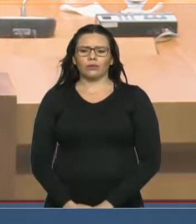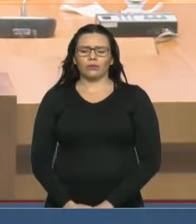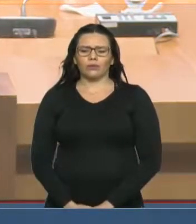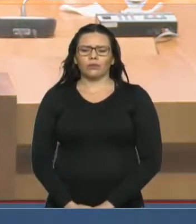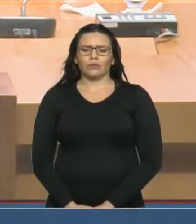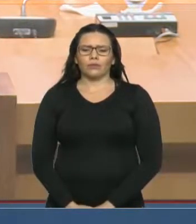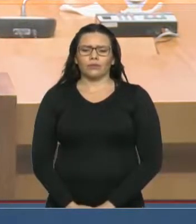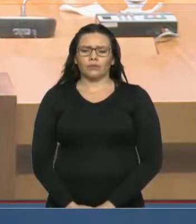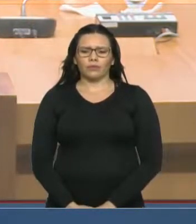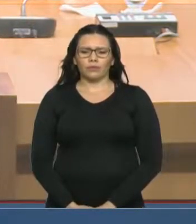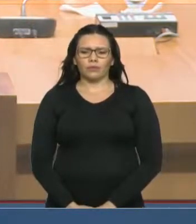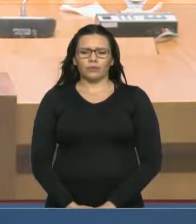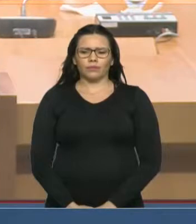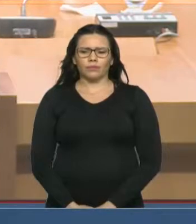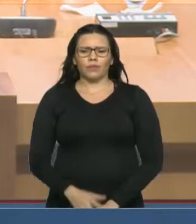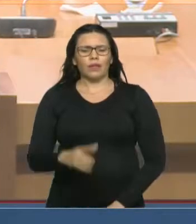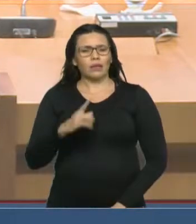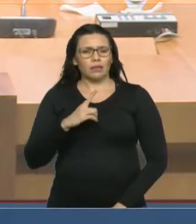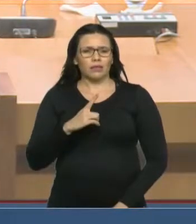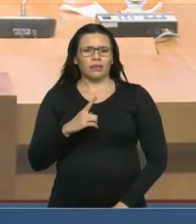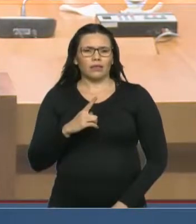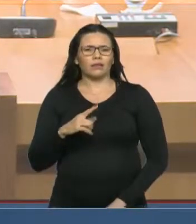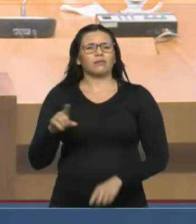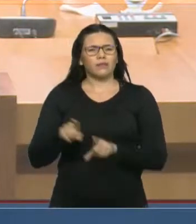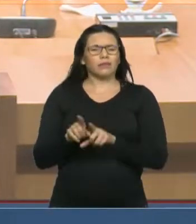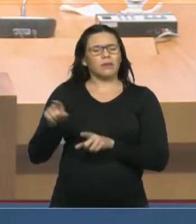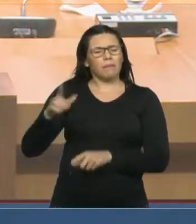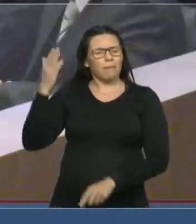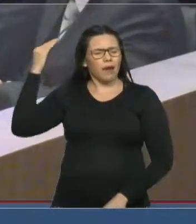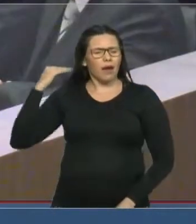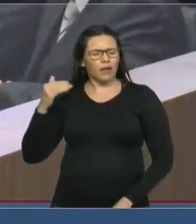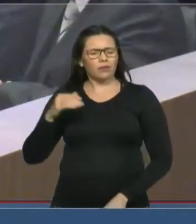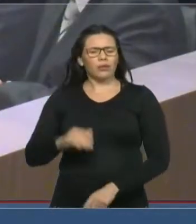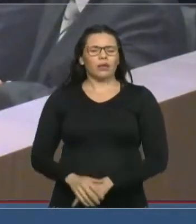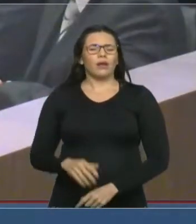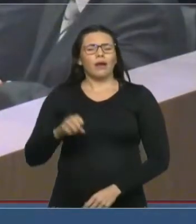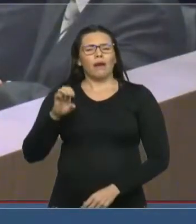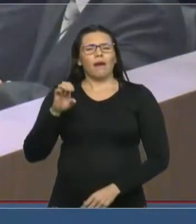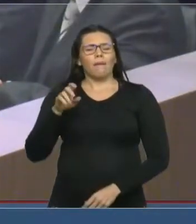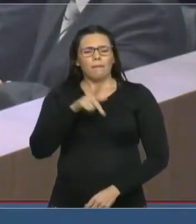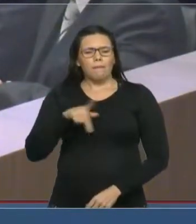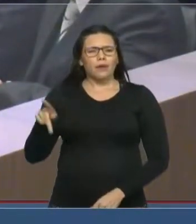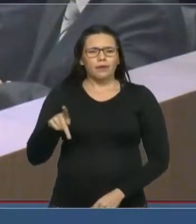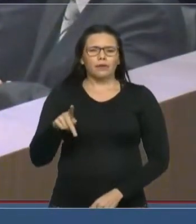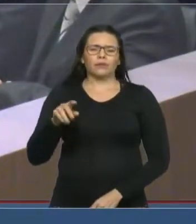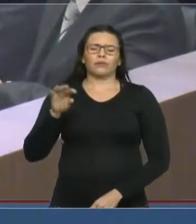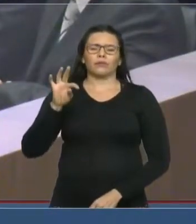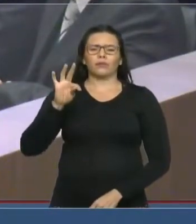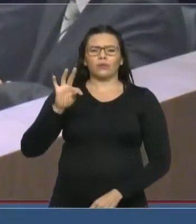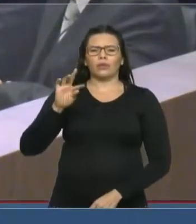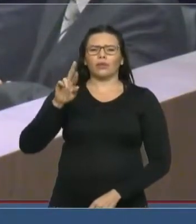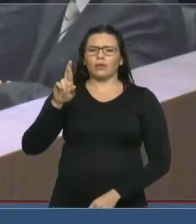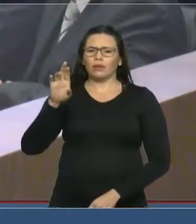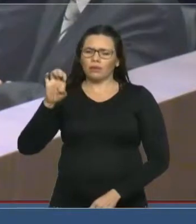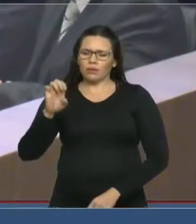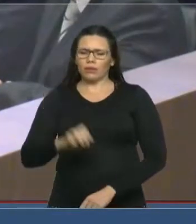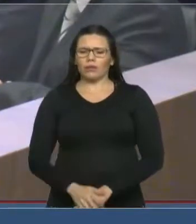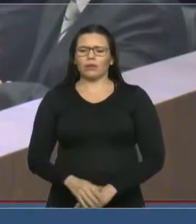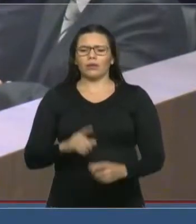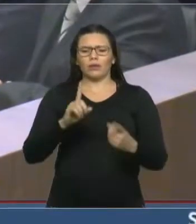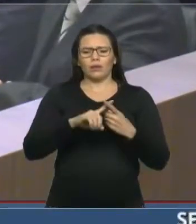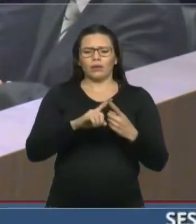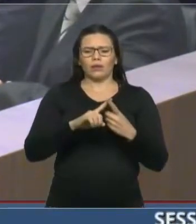tem 3 ex-presidentes do Tribunal Regional Eleitoral: desembargador Ricardo do Ailib, desembargador José Joaquim, desembargador